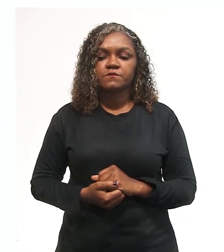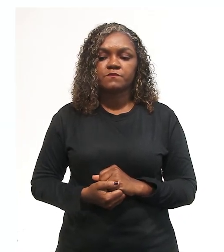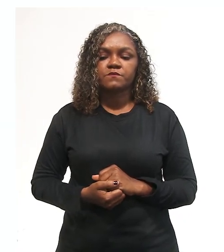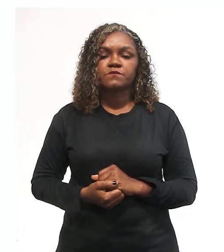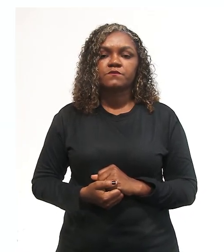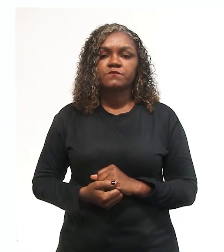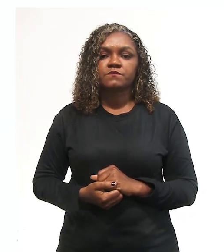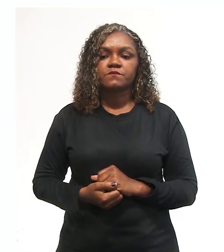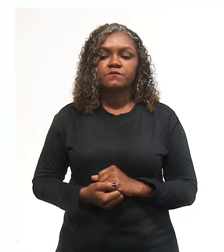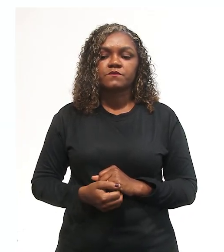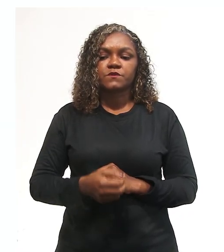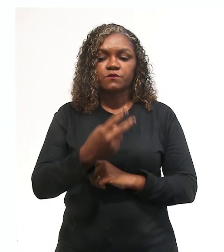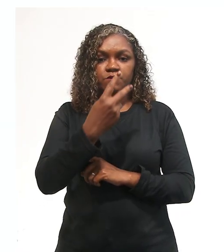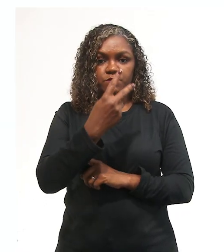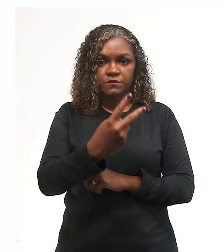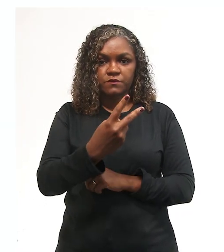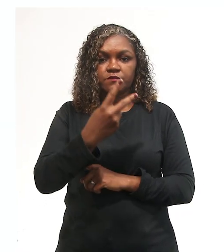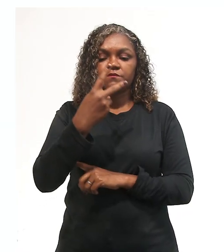vai ter